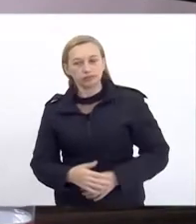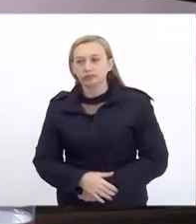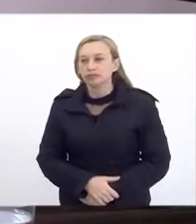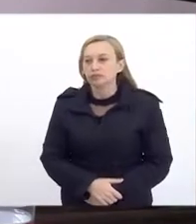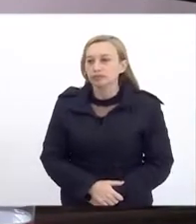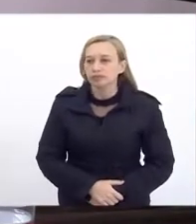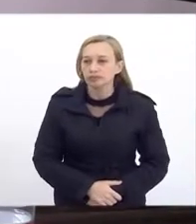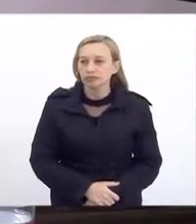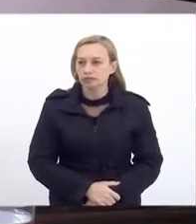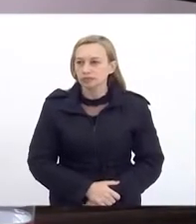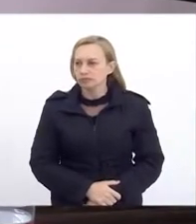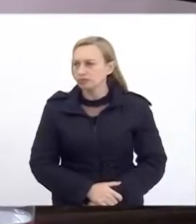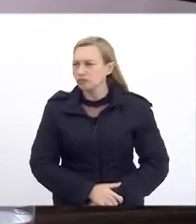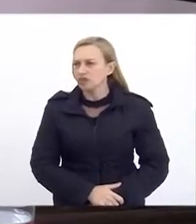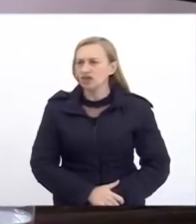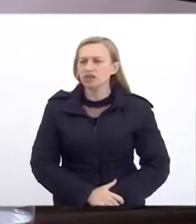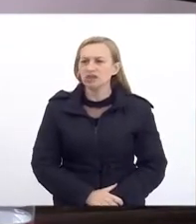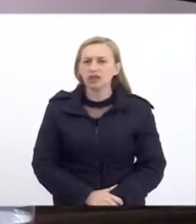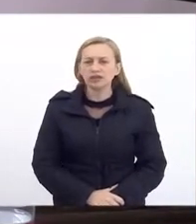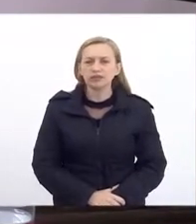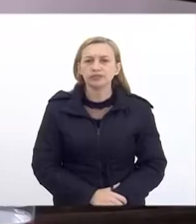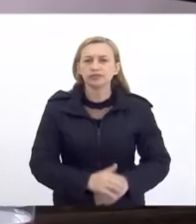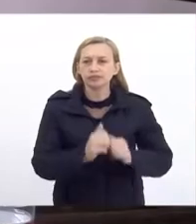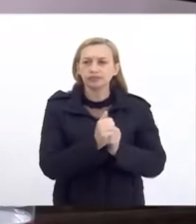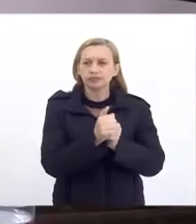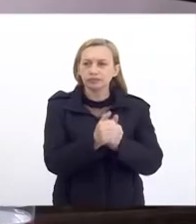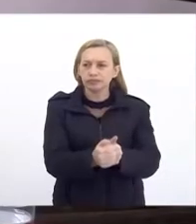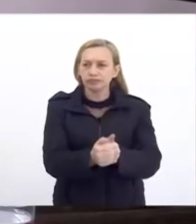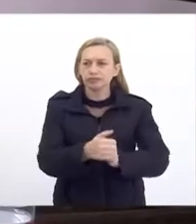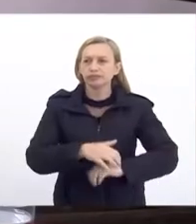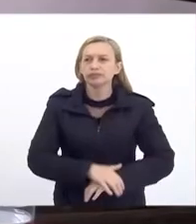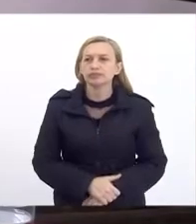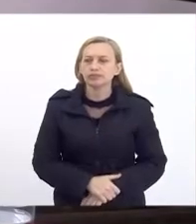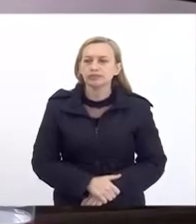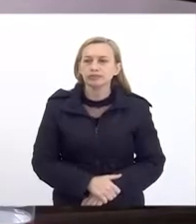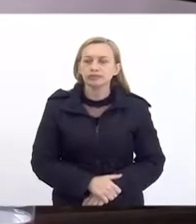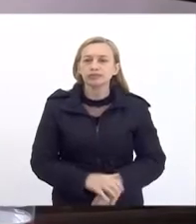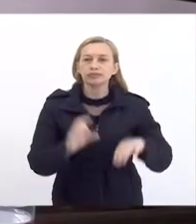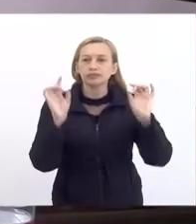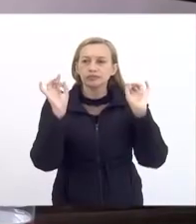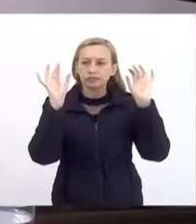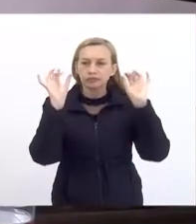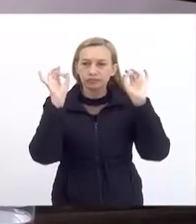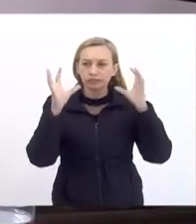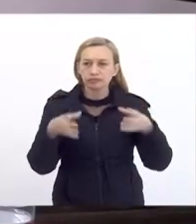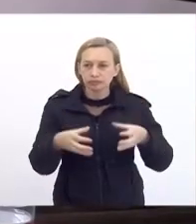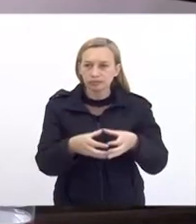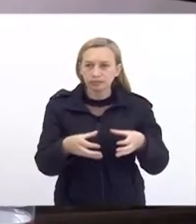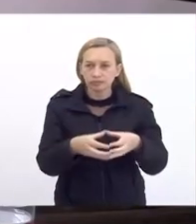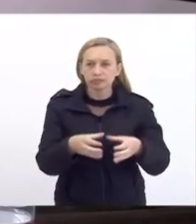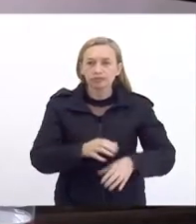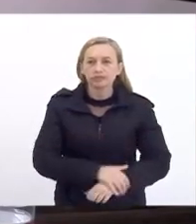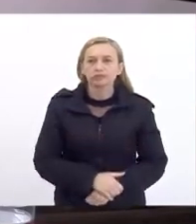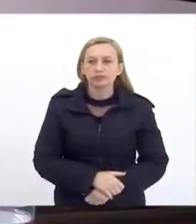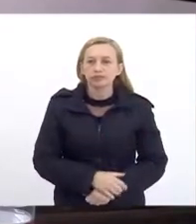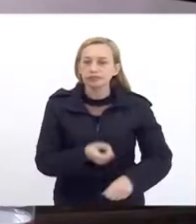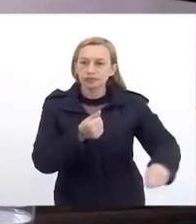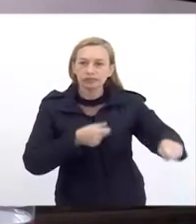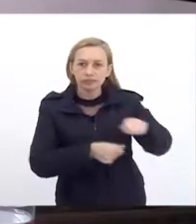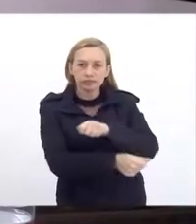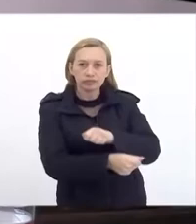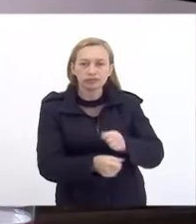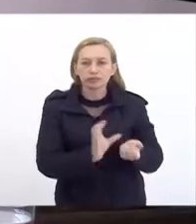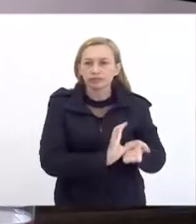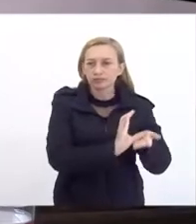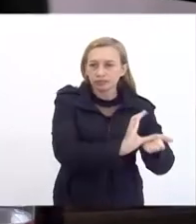de comissão de acompanhamento, né? Uma espécie de comissão especial de acompanhamento dos investimentos dos